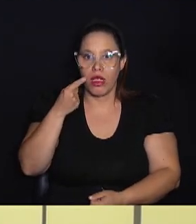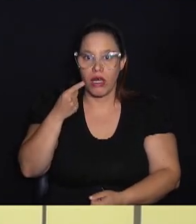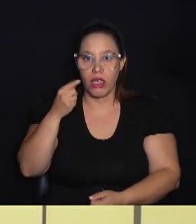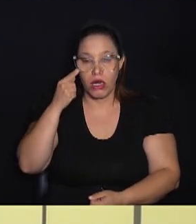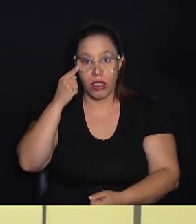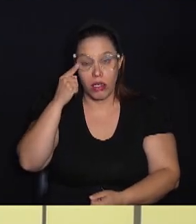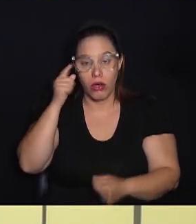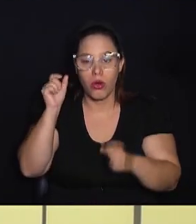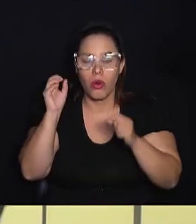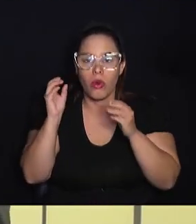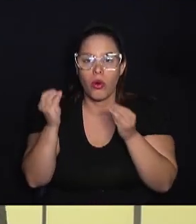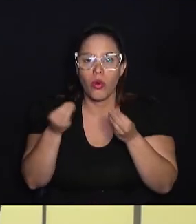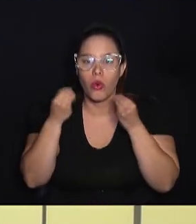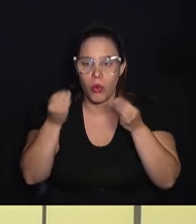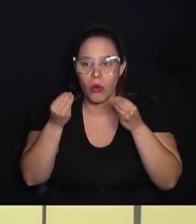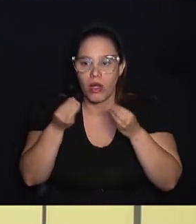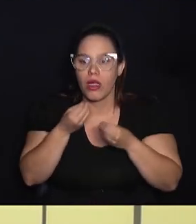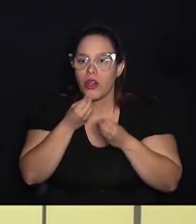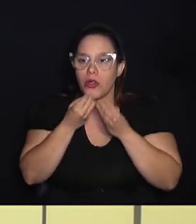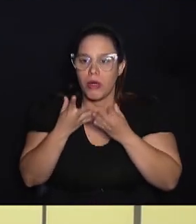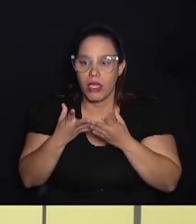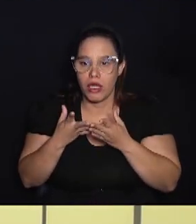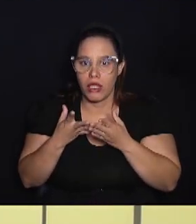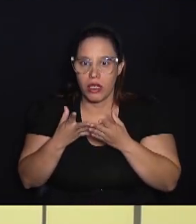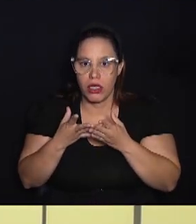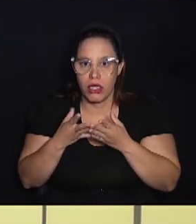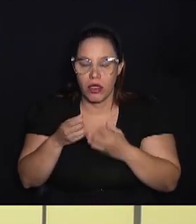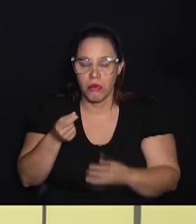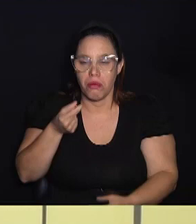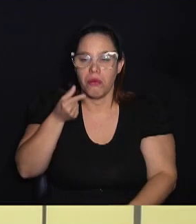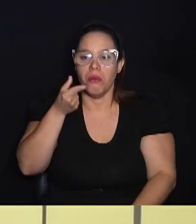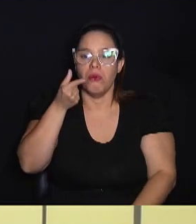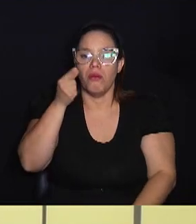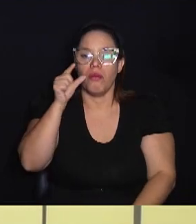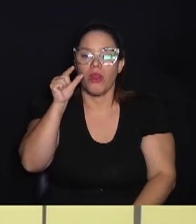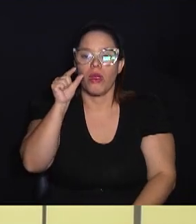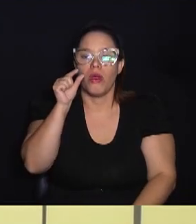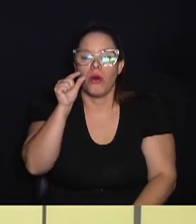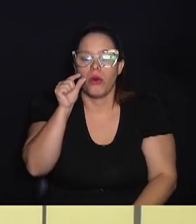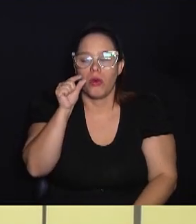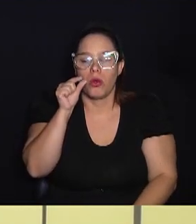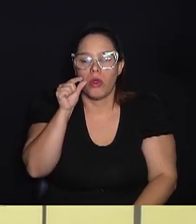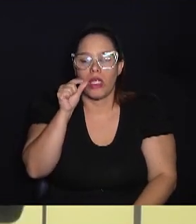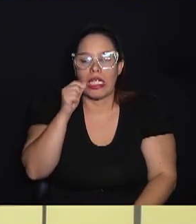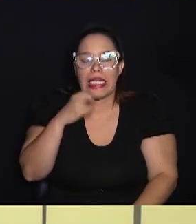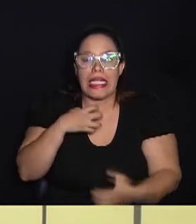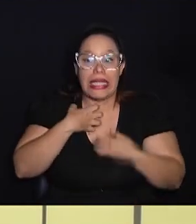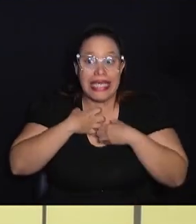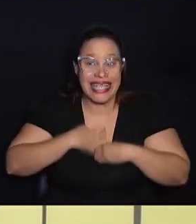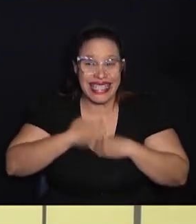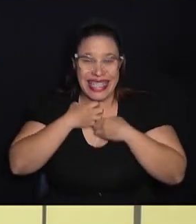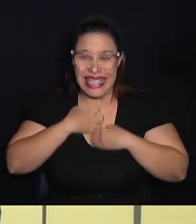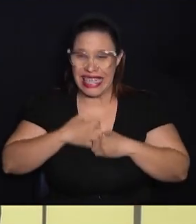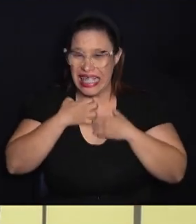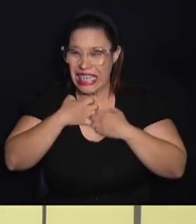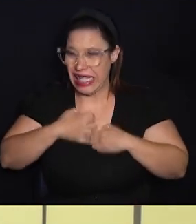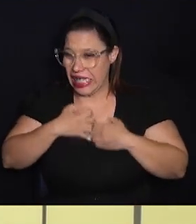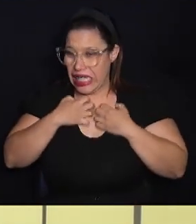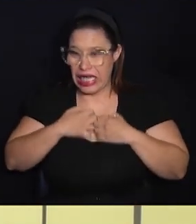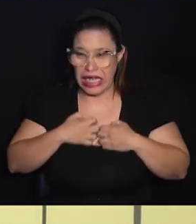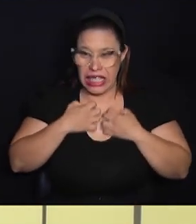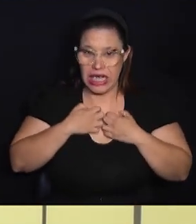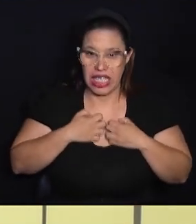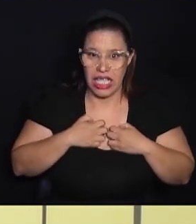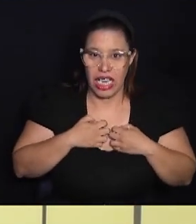é como você vai se sentir bem nesse momento se a respiração tá curta provavelmente tá gerando uma ansiedade aí a própria respiração Então já desacelerar a